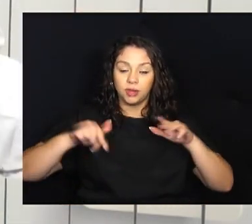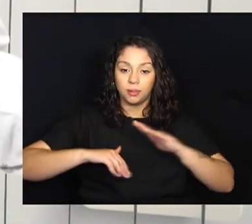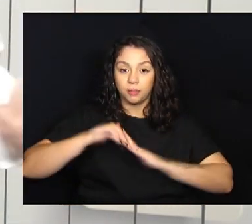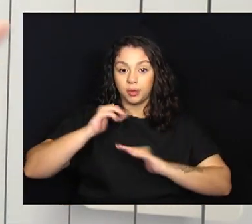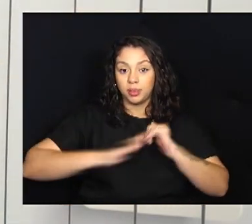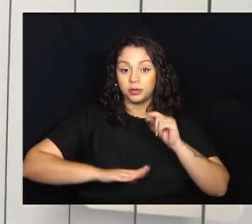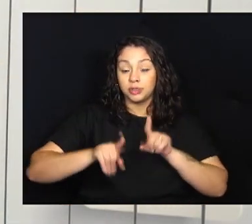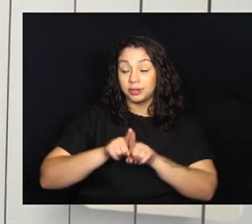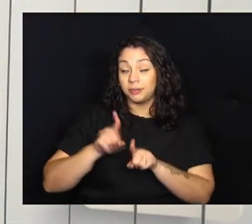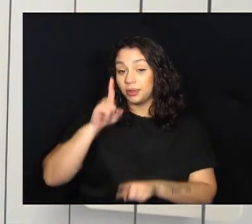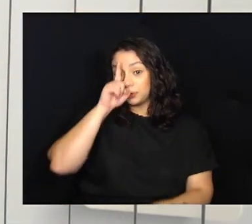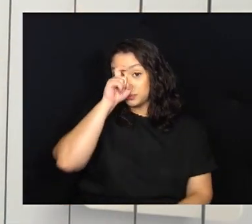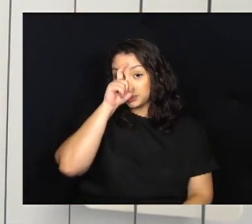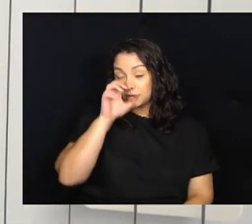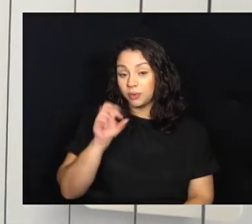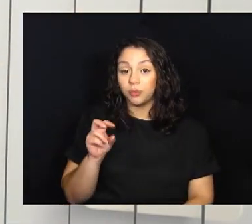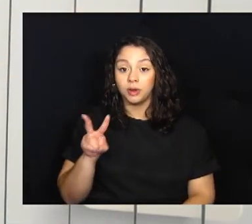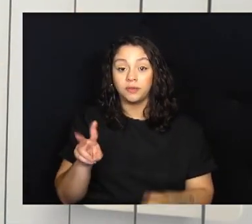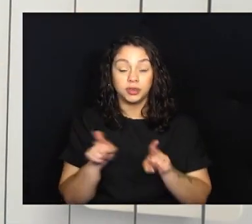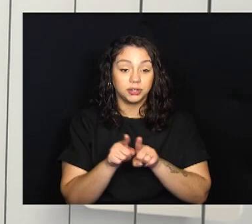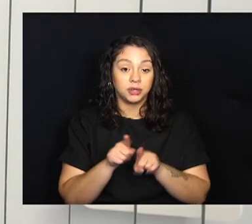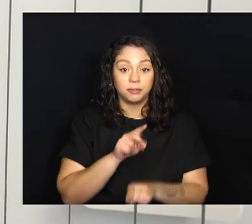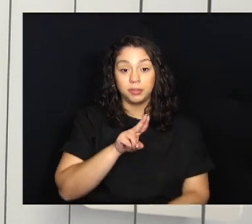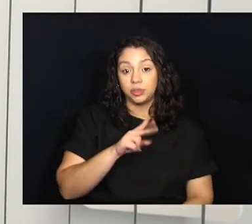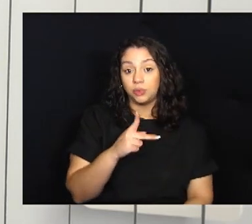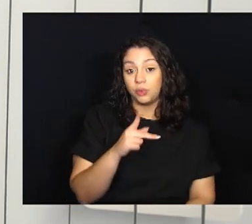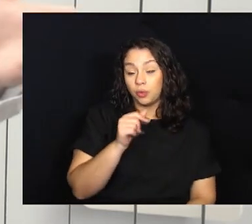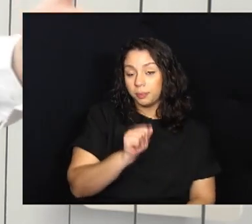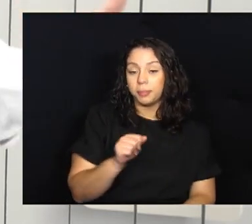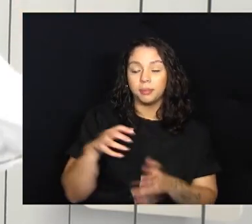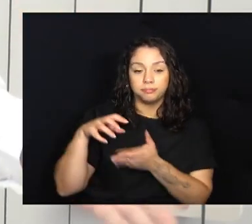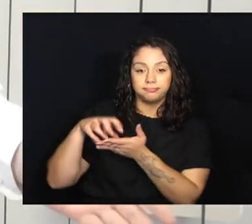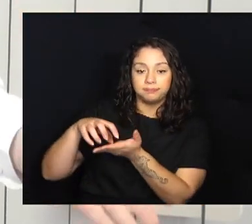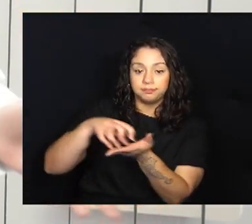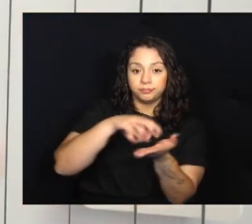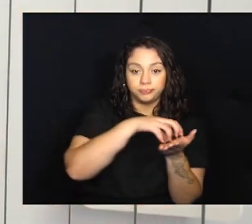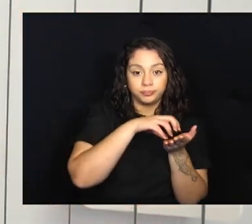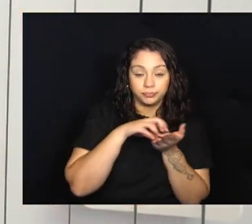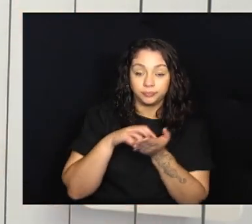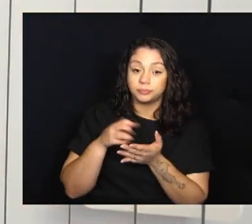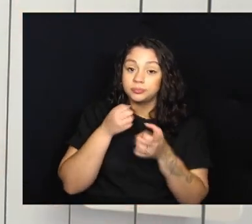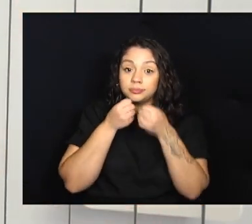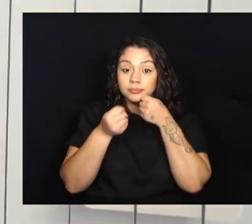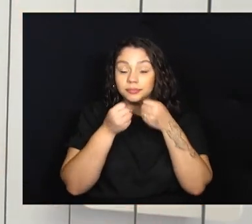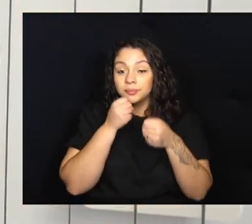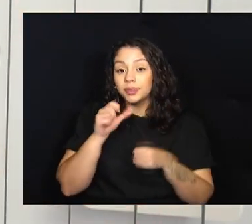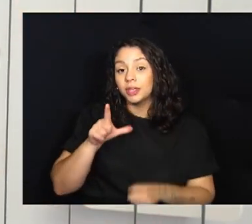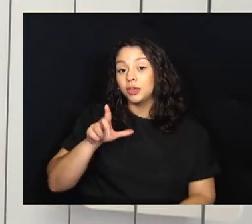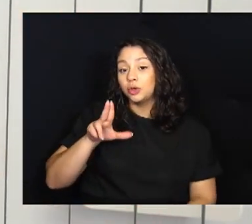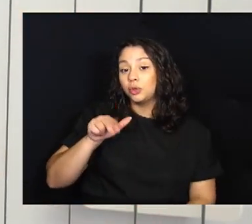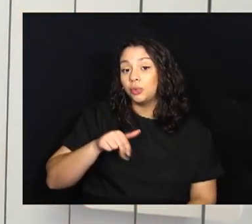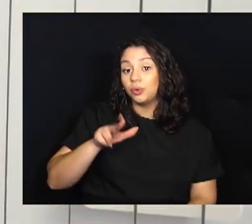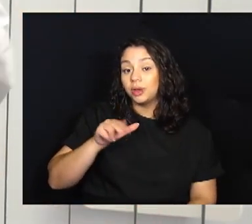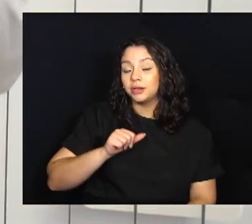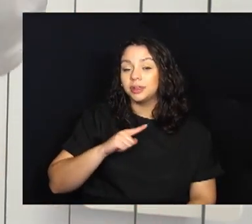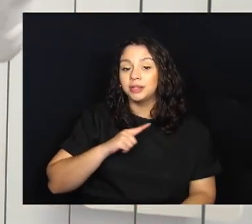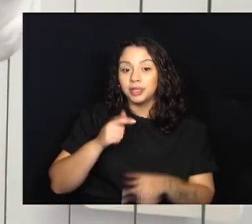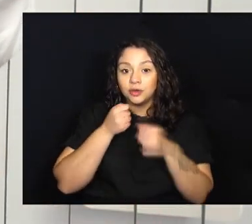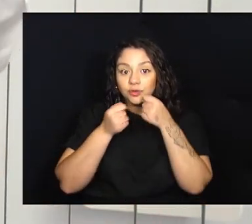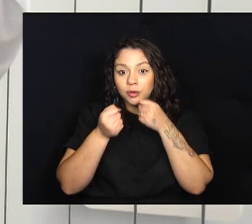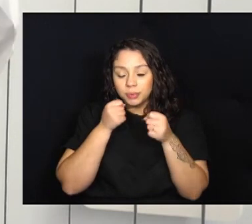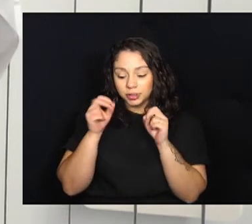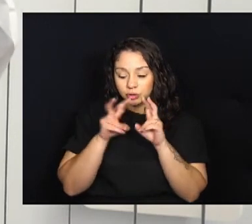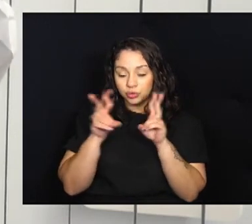Ouro Verde, das UPAs, as unidades de pronto atendimento. E a repórter Luana Galiza tem as informações